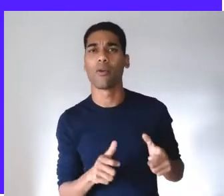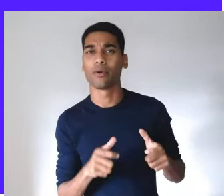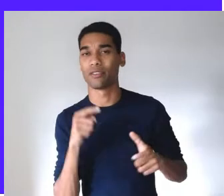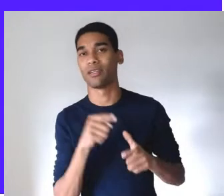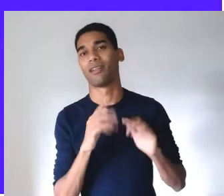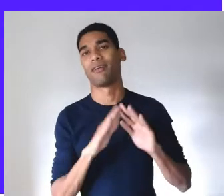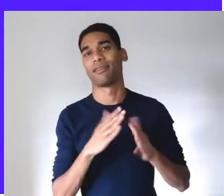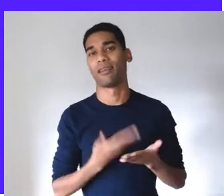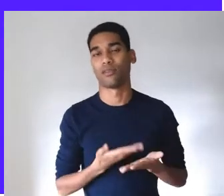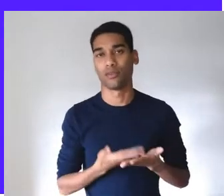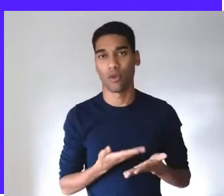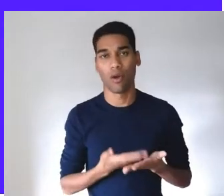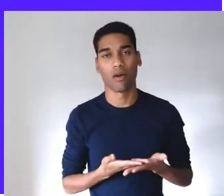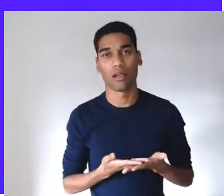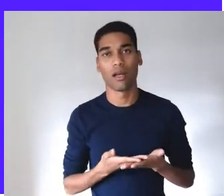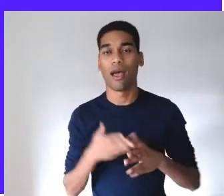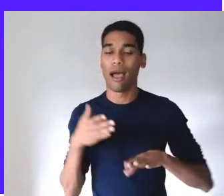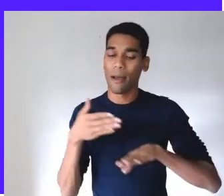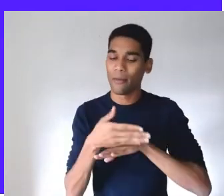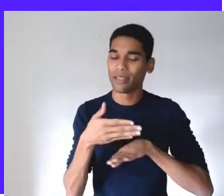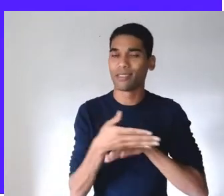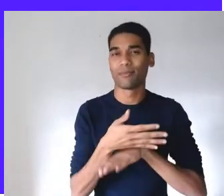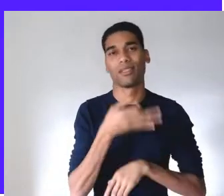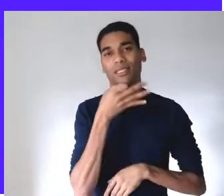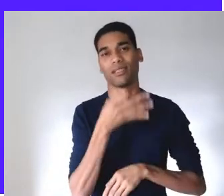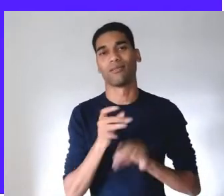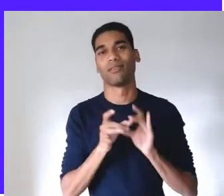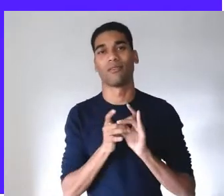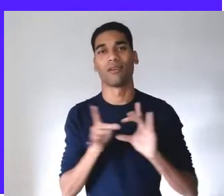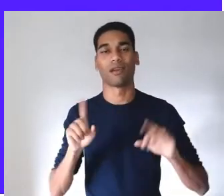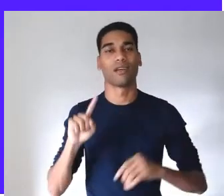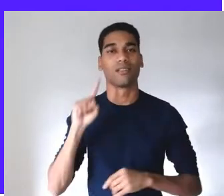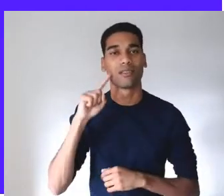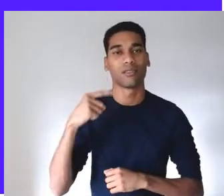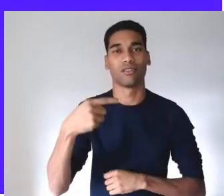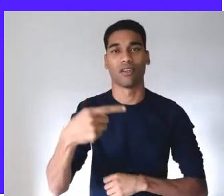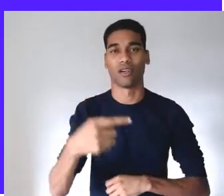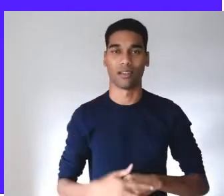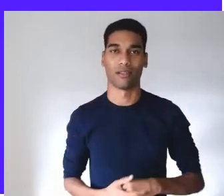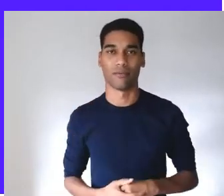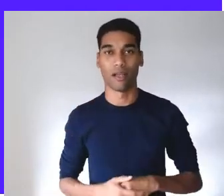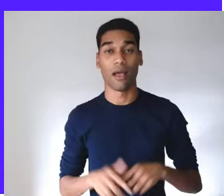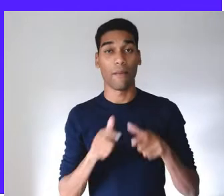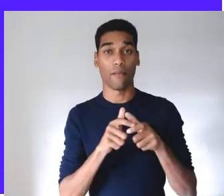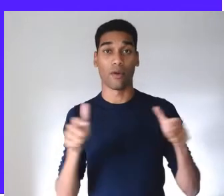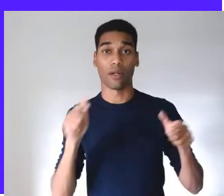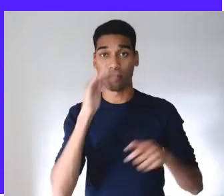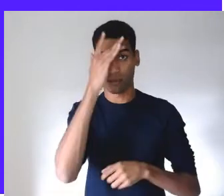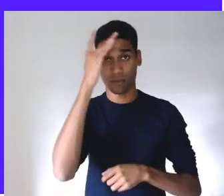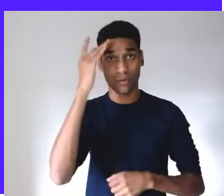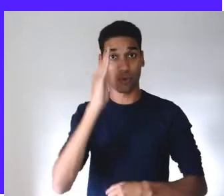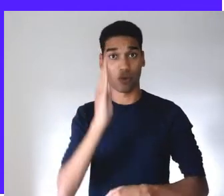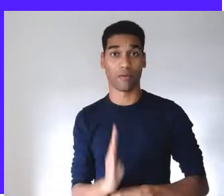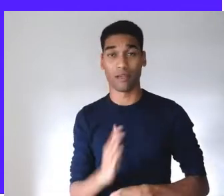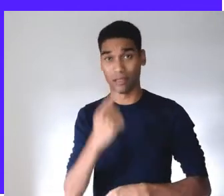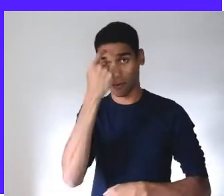democrática diária. O brasileiro, muitos brasileiros acham que democracia é só o voto. Democracia é todo dia, democracia é